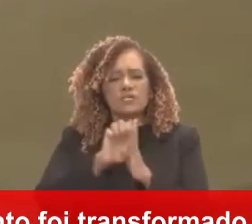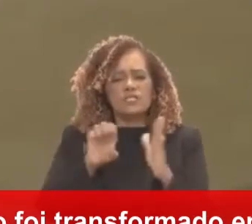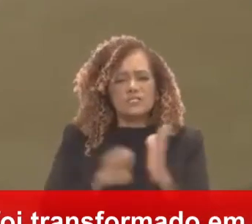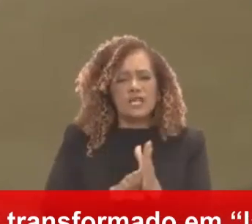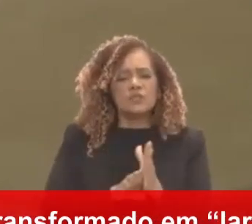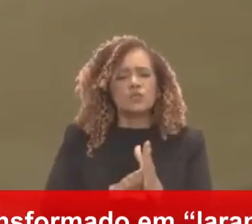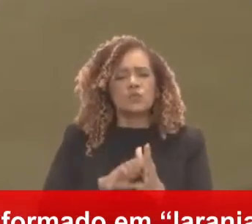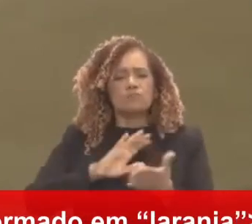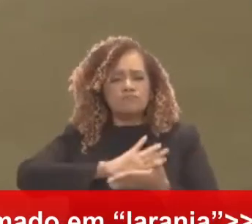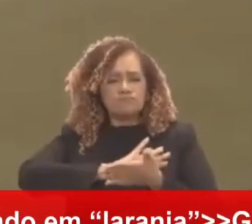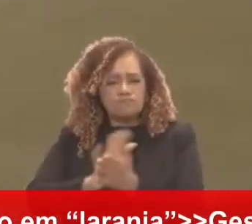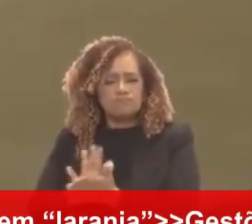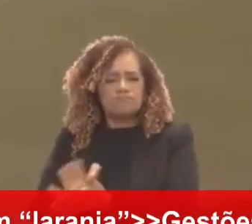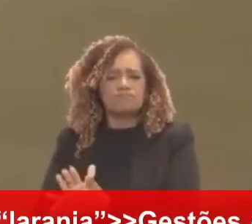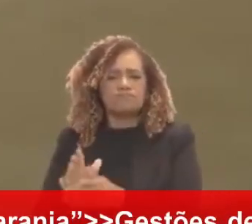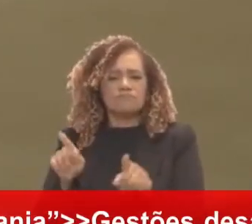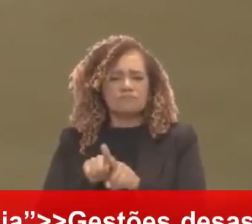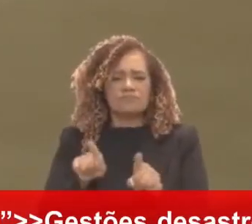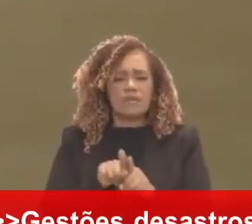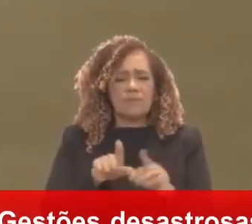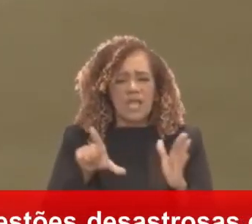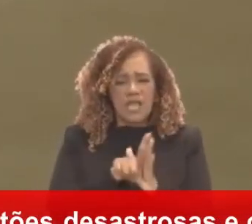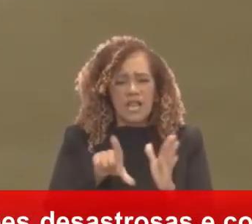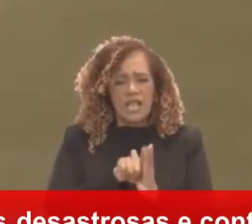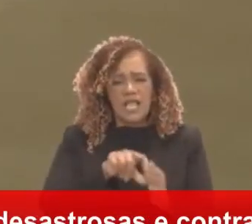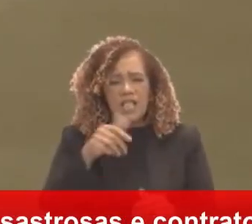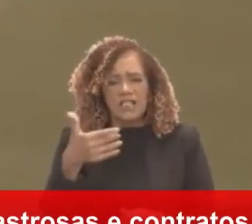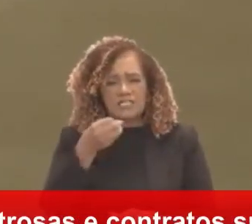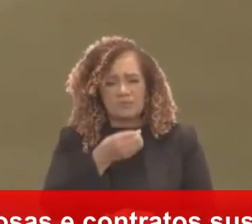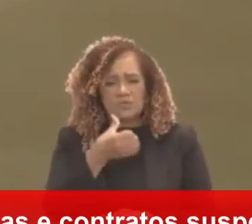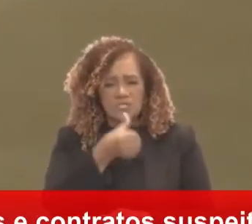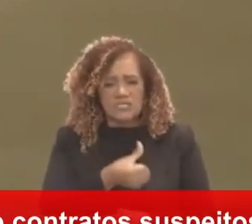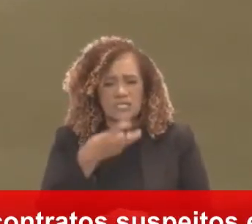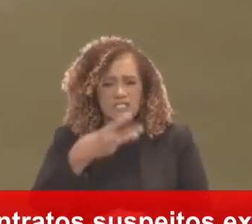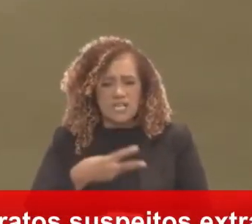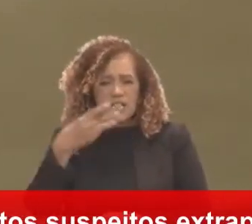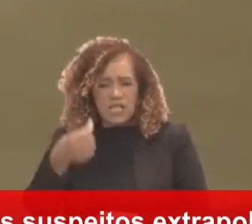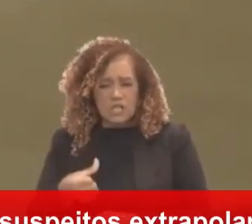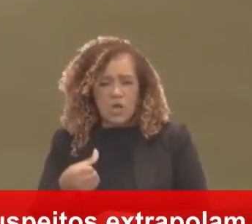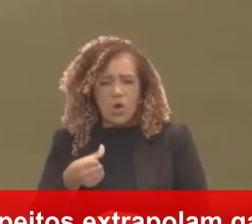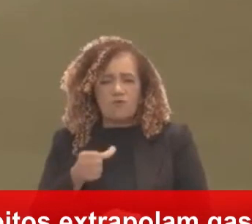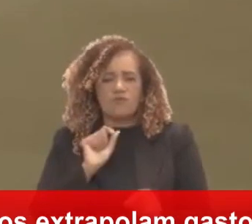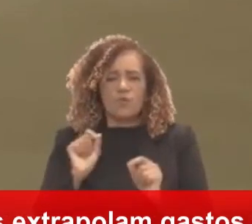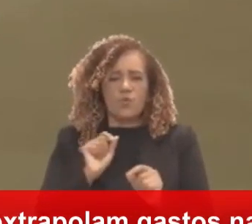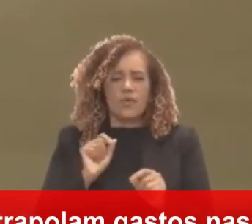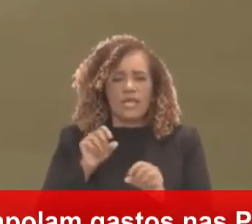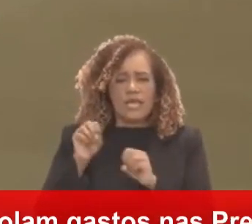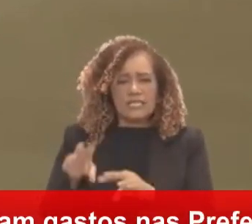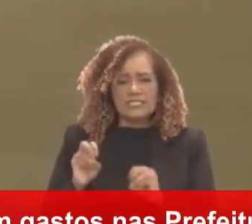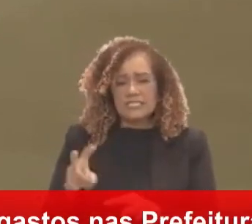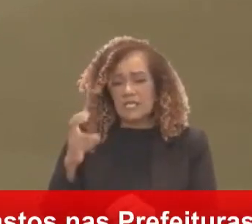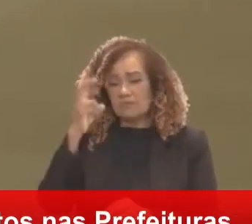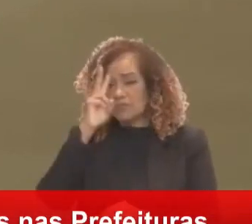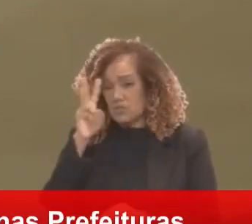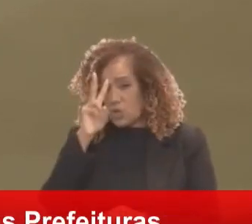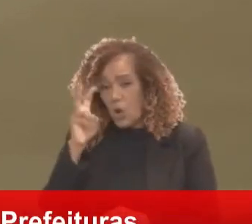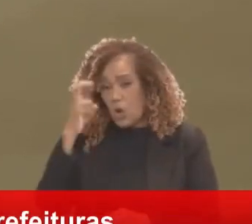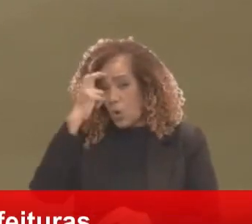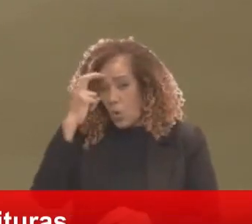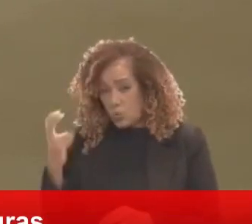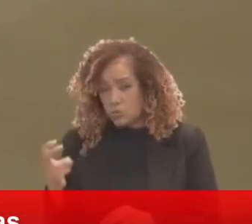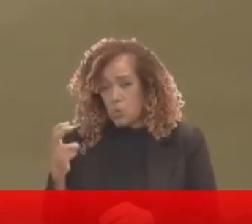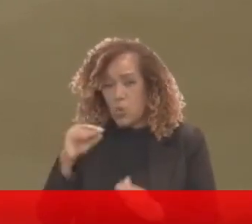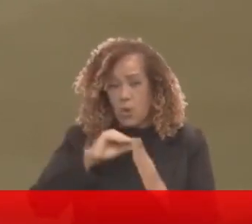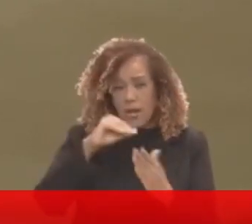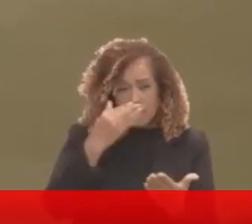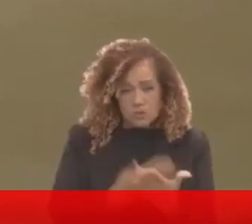recebeu as últimas notícias relacionadas ao caso Marielle Franco e Anderson Gomes e que a família aguarda os comunicados e resultados